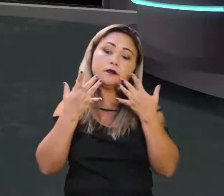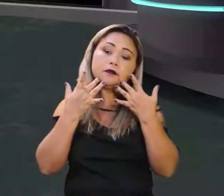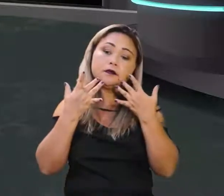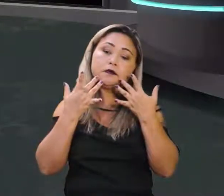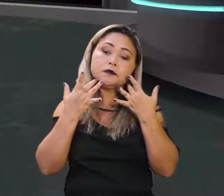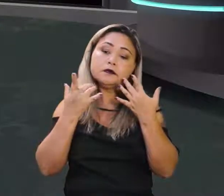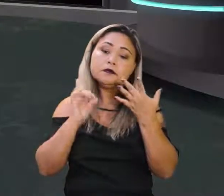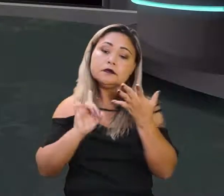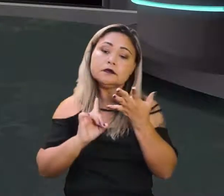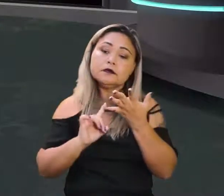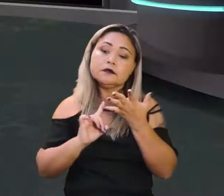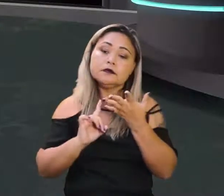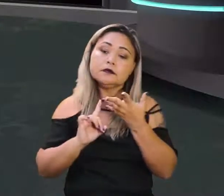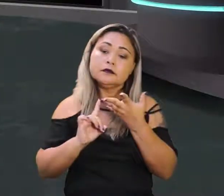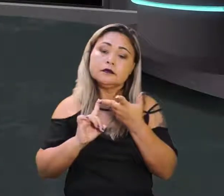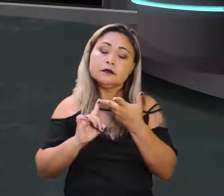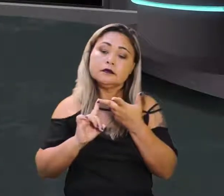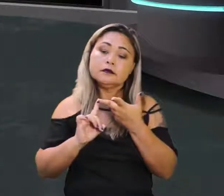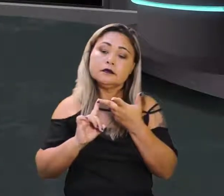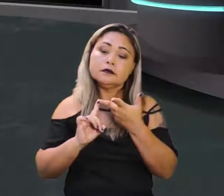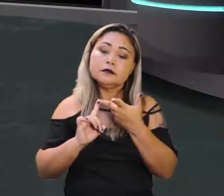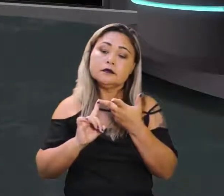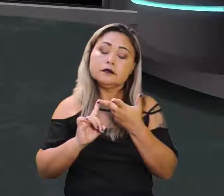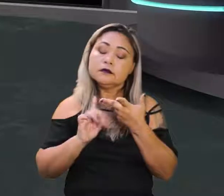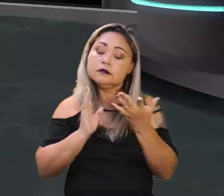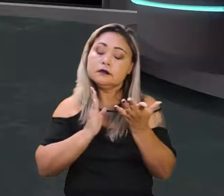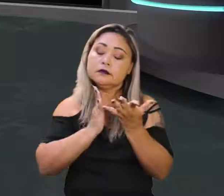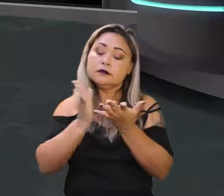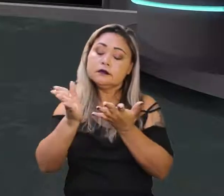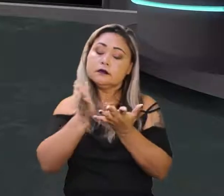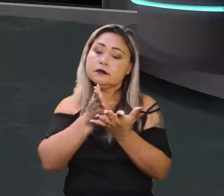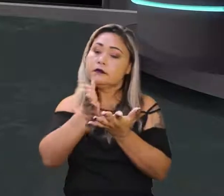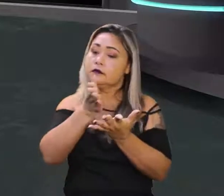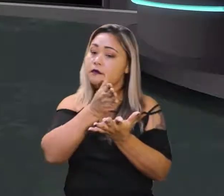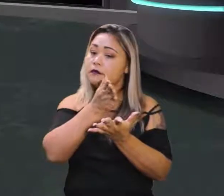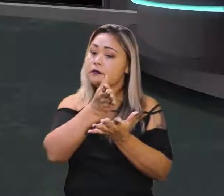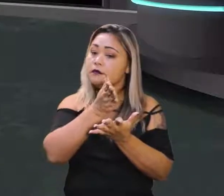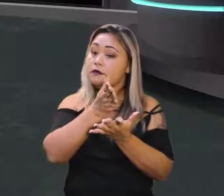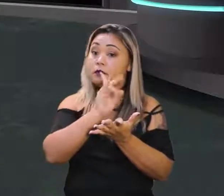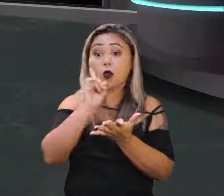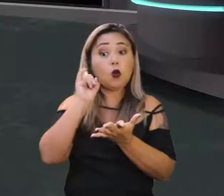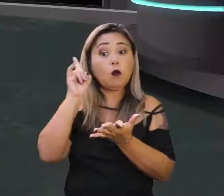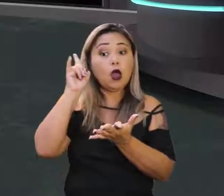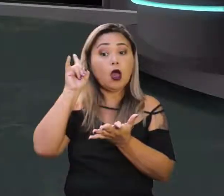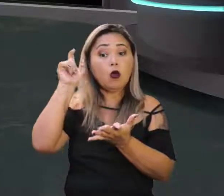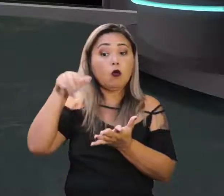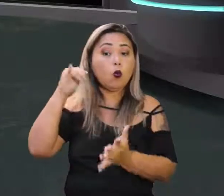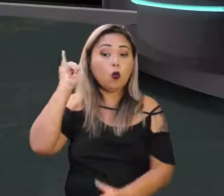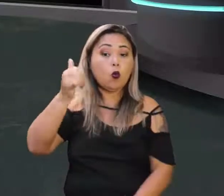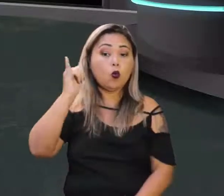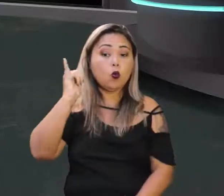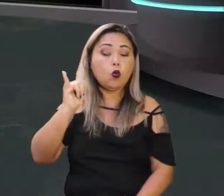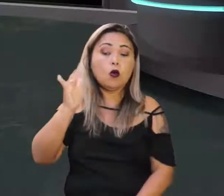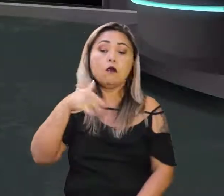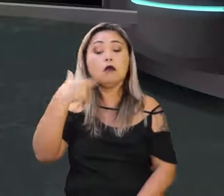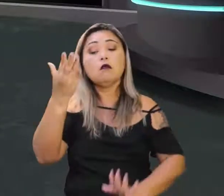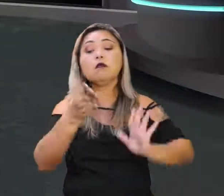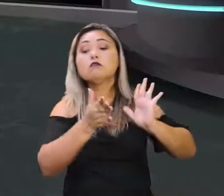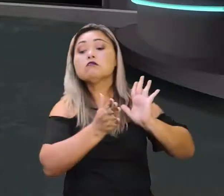várias maneiras, vários canais, né? Não só para contar a história, como também para